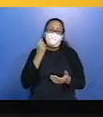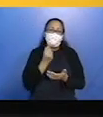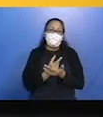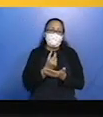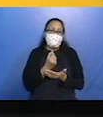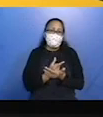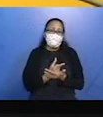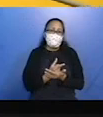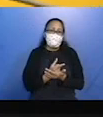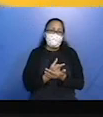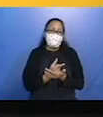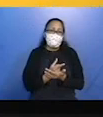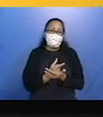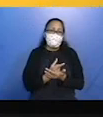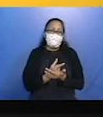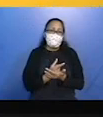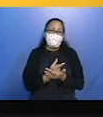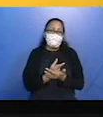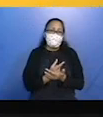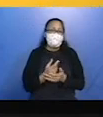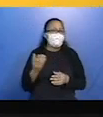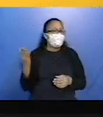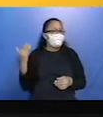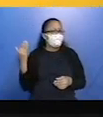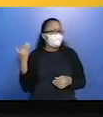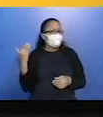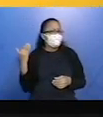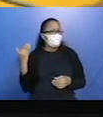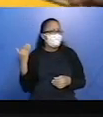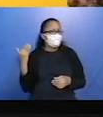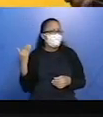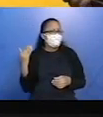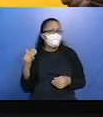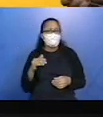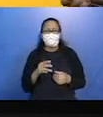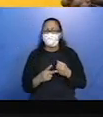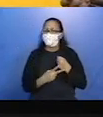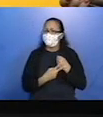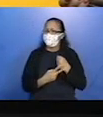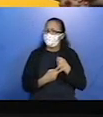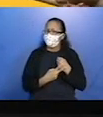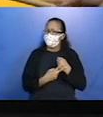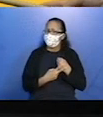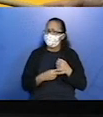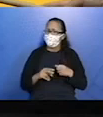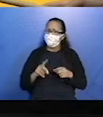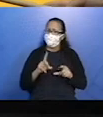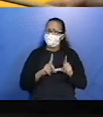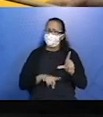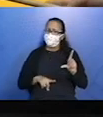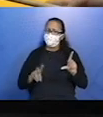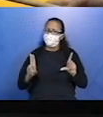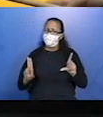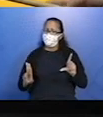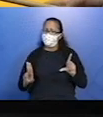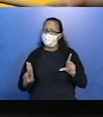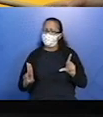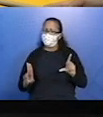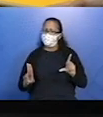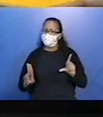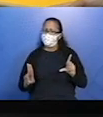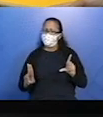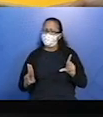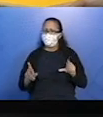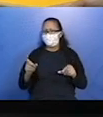no bar. E como fica no passado? Vai ficar com o, professora, como você disse? Será que vai